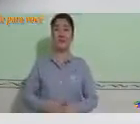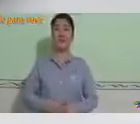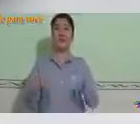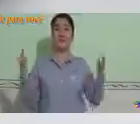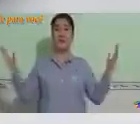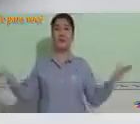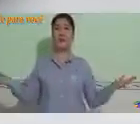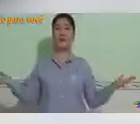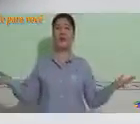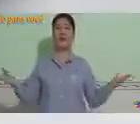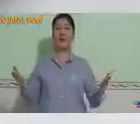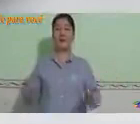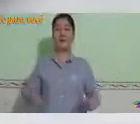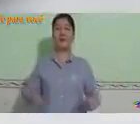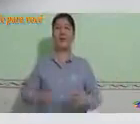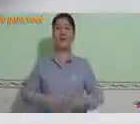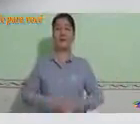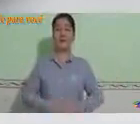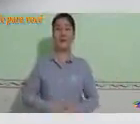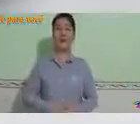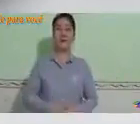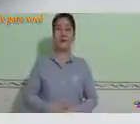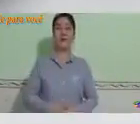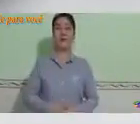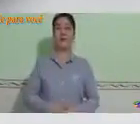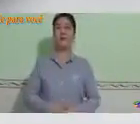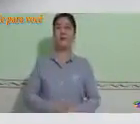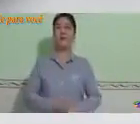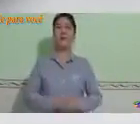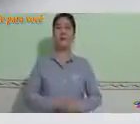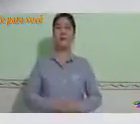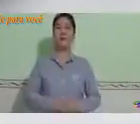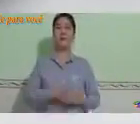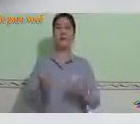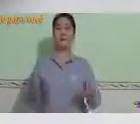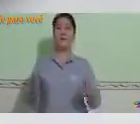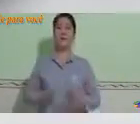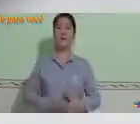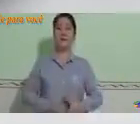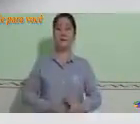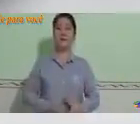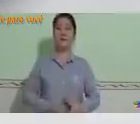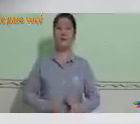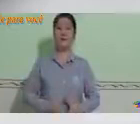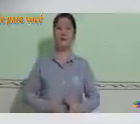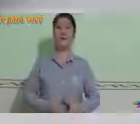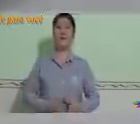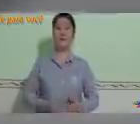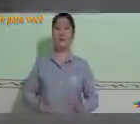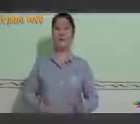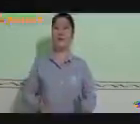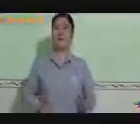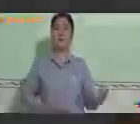de antioxidantes, vírgula, os quais são liberados pelas bactérias durante o processo de fermentação, vírgula, protegendo as